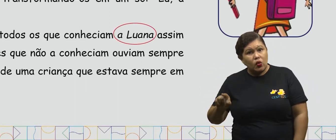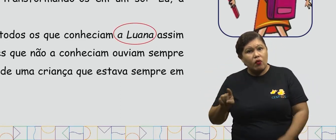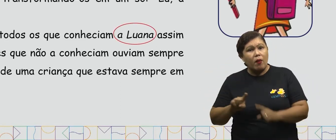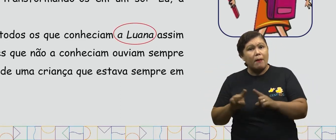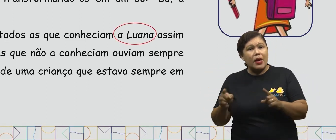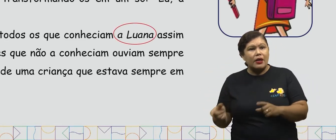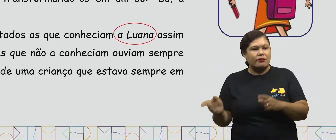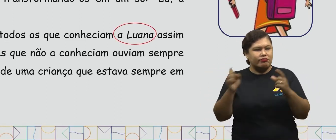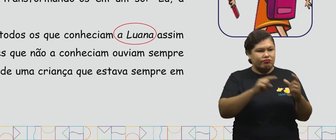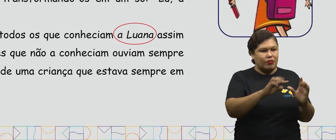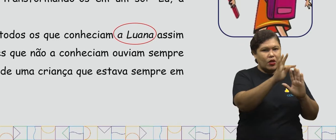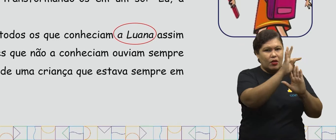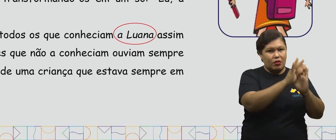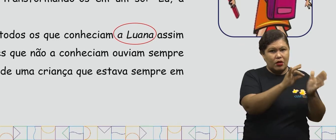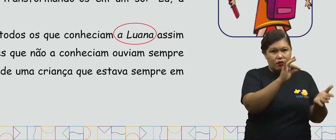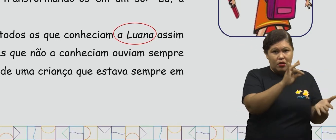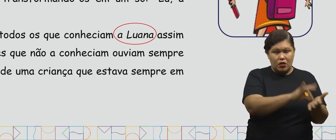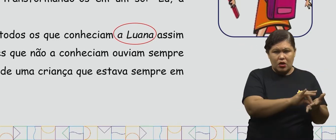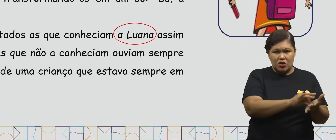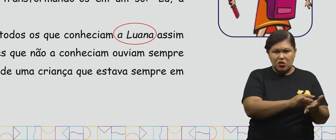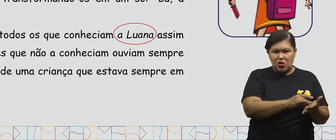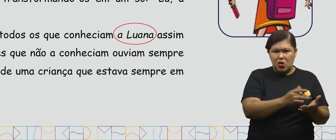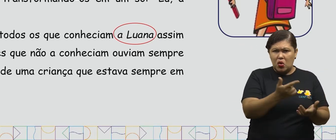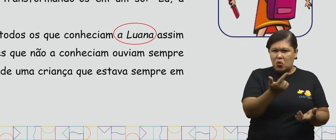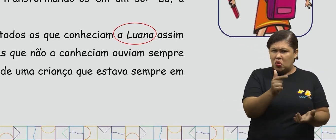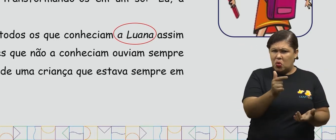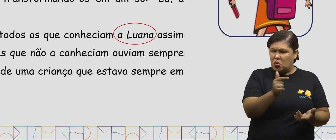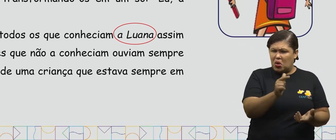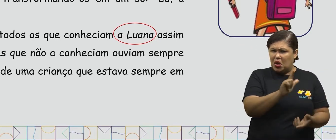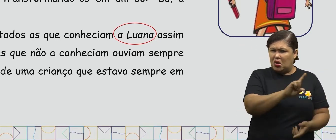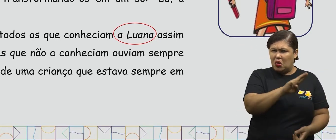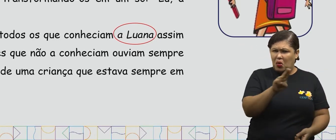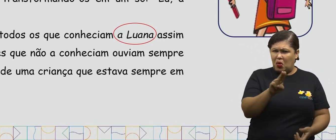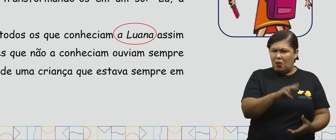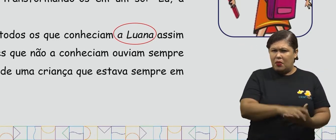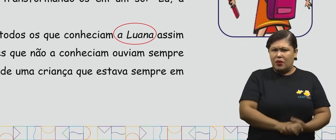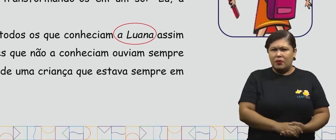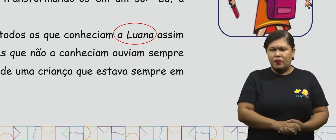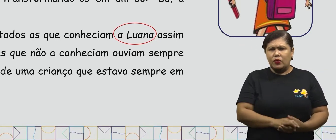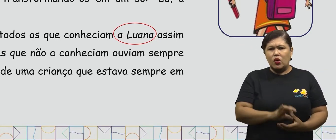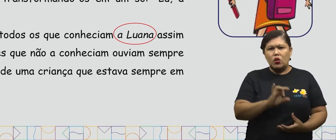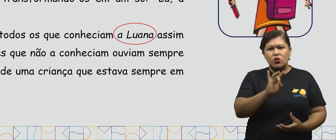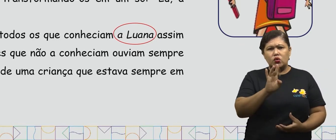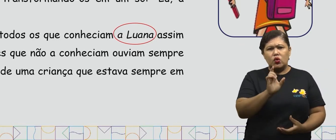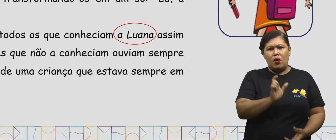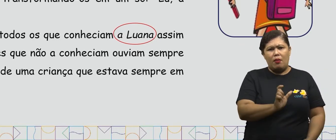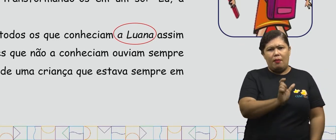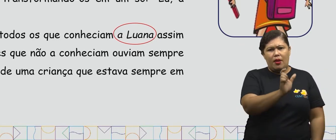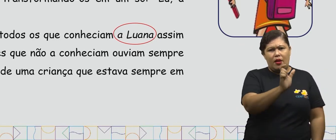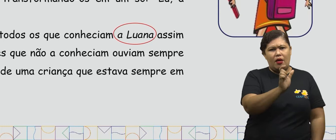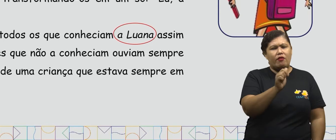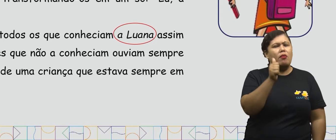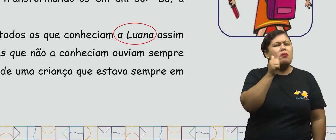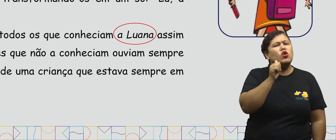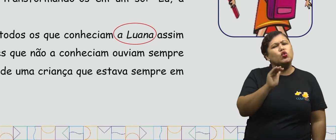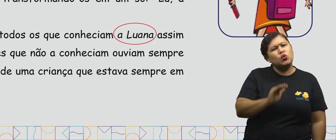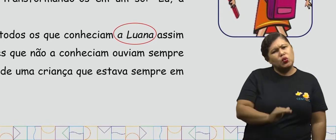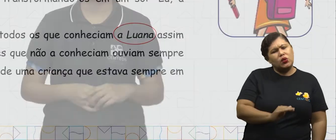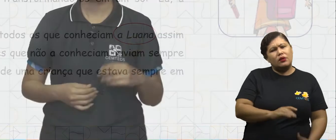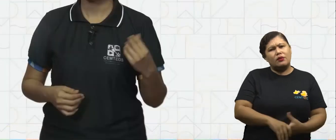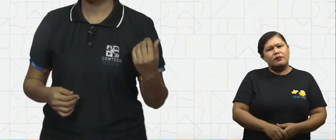nosso texto original, o nome dela não é escrito nesse parágrafo, é escrito apenas a palavra